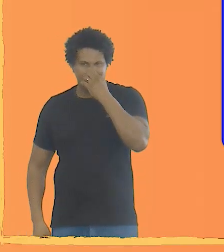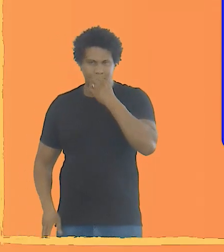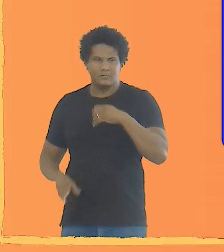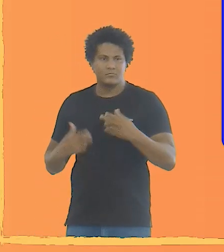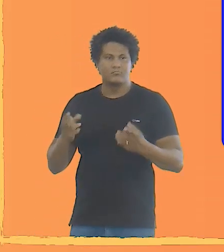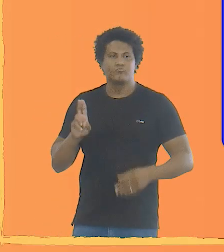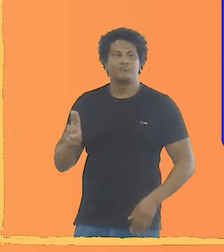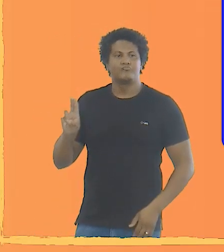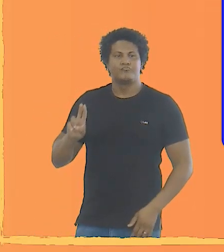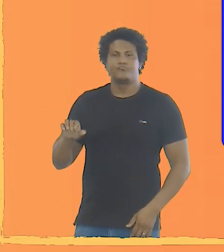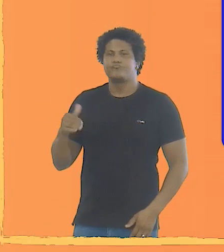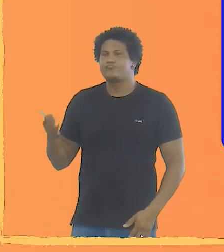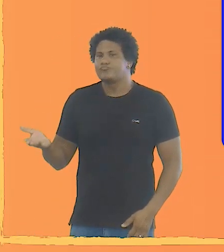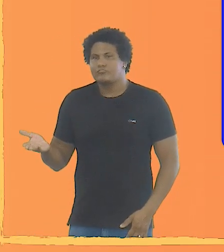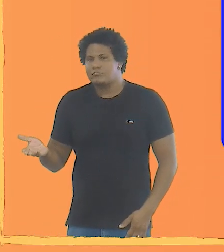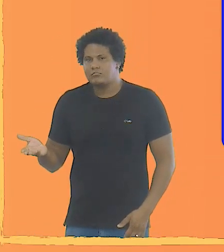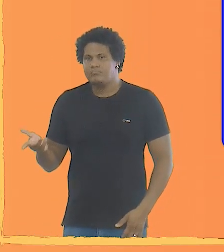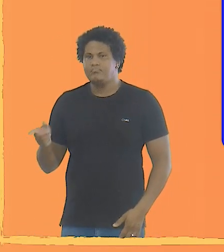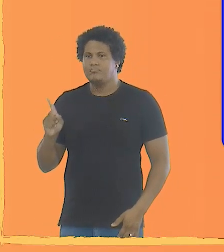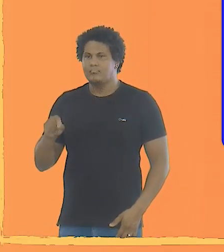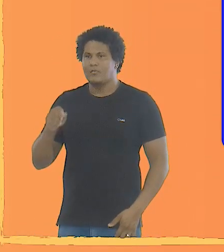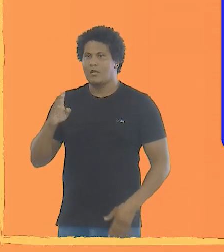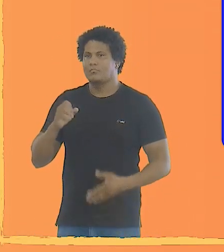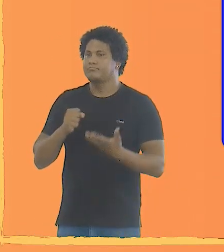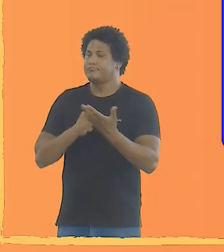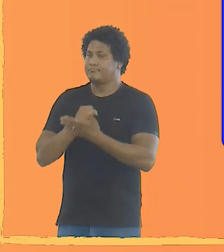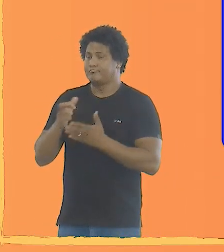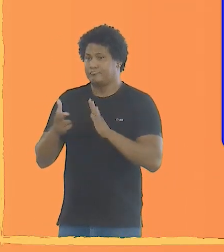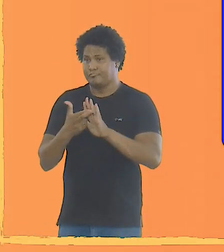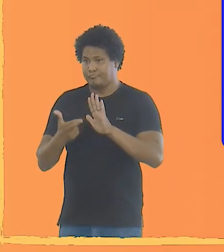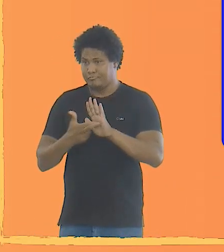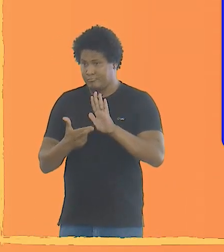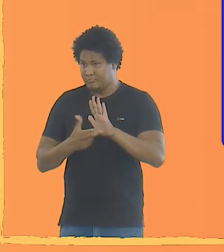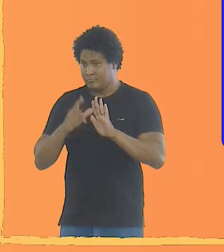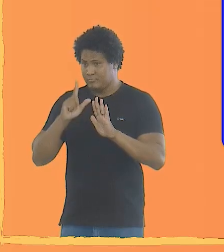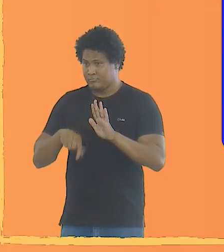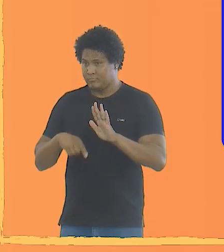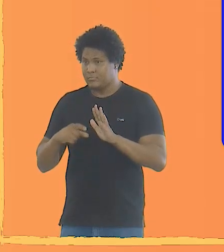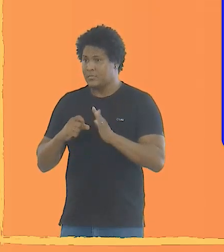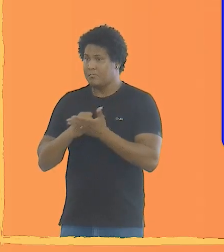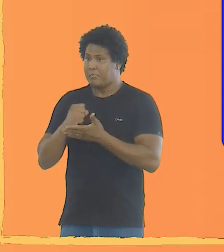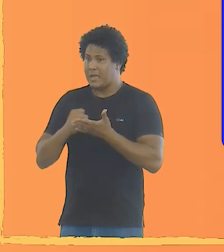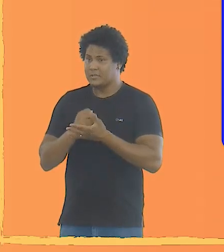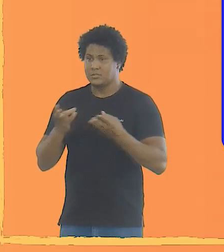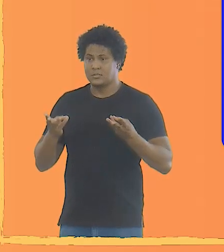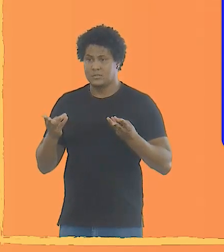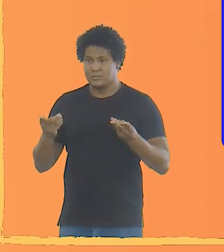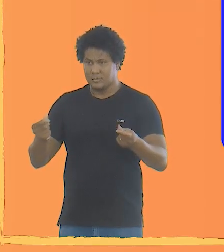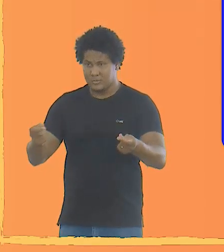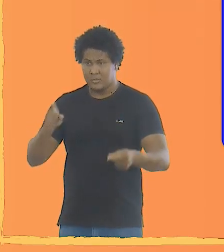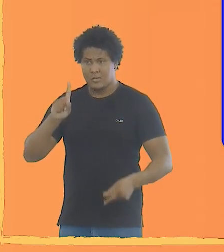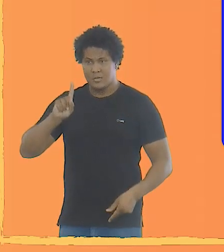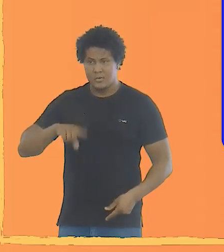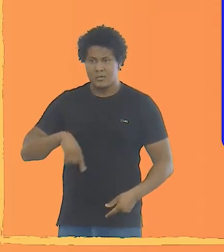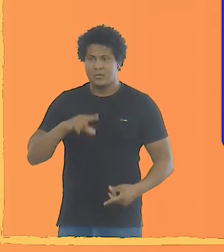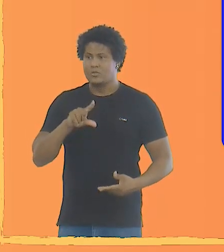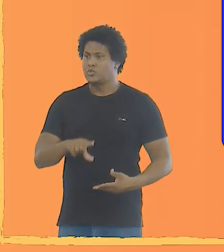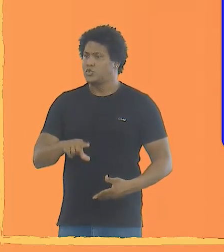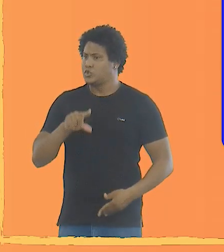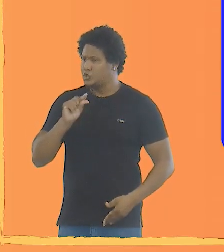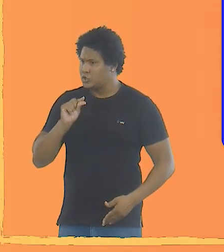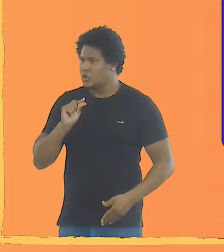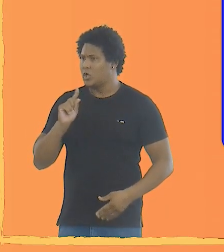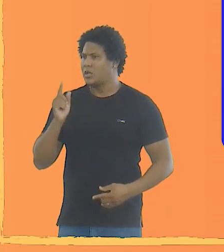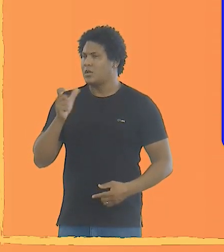a ideia do princípio fundamental da contagem. Dividir o problema em etapas, escolher o personagem, escolher o objeto,